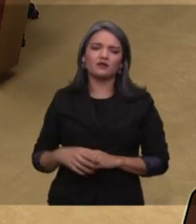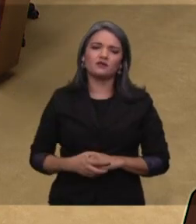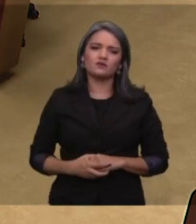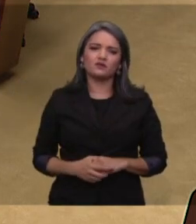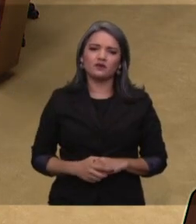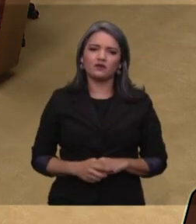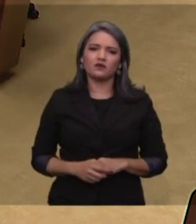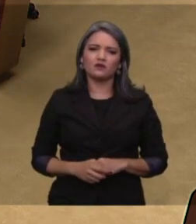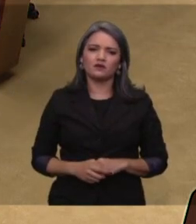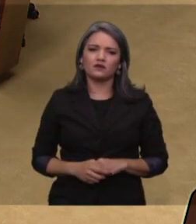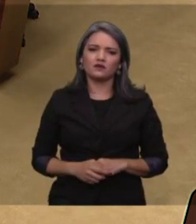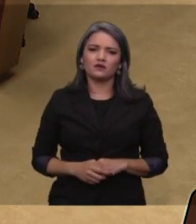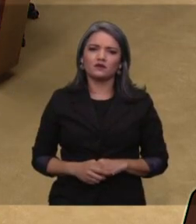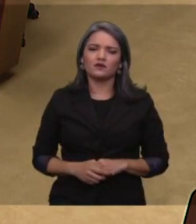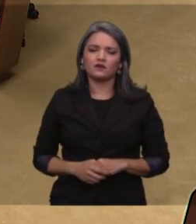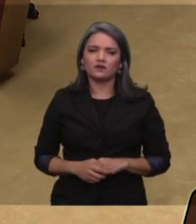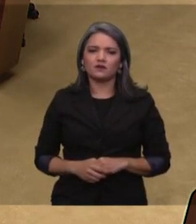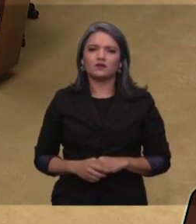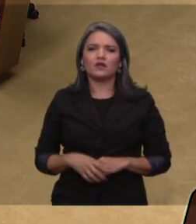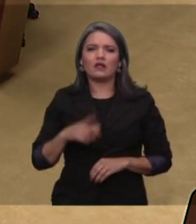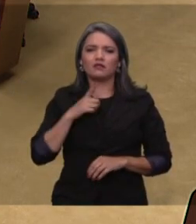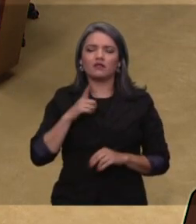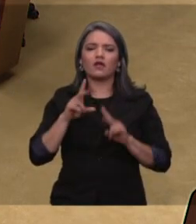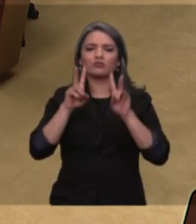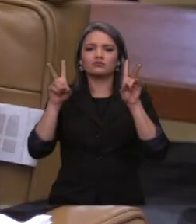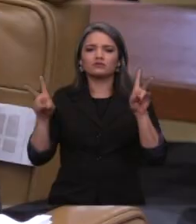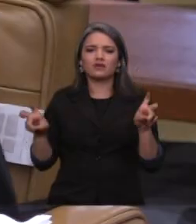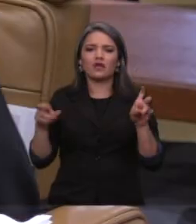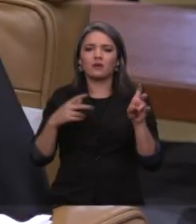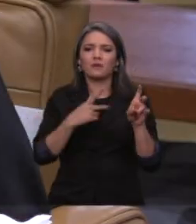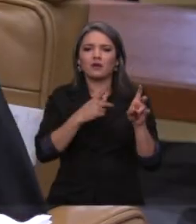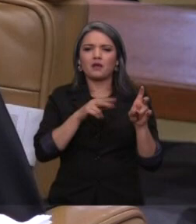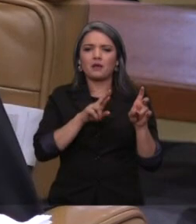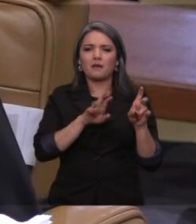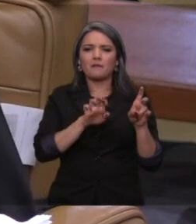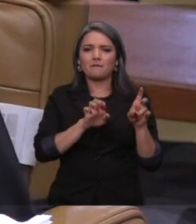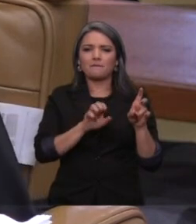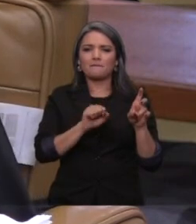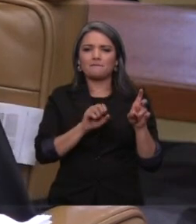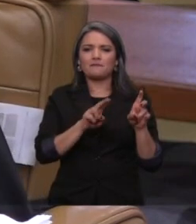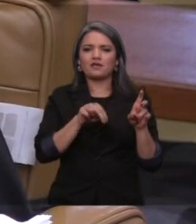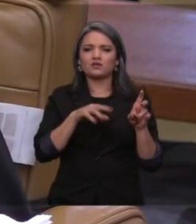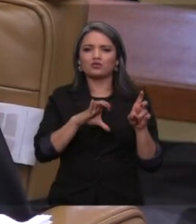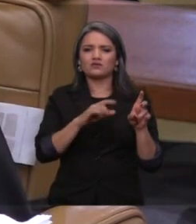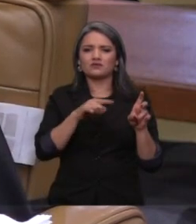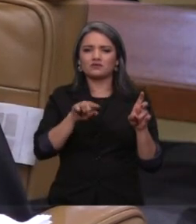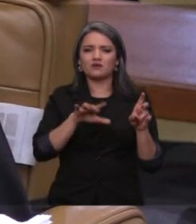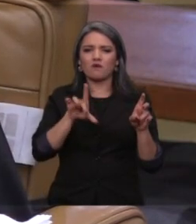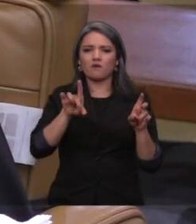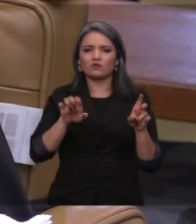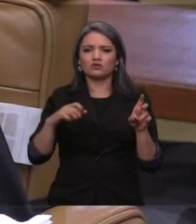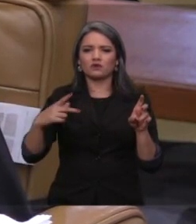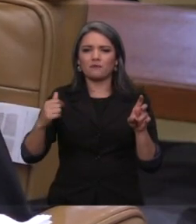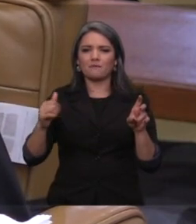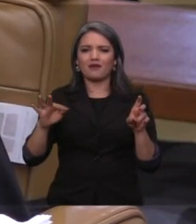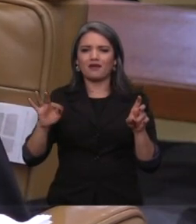um capítulo neste ponto, na minha tese de doutoramento, que já, obviamente, foi num outro século,